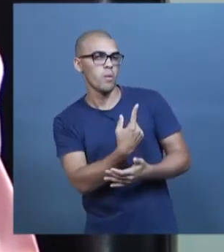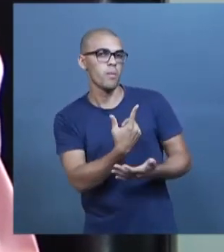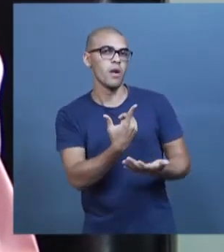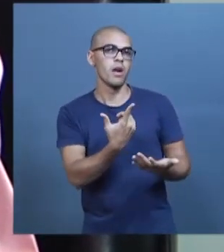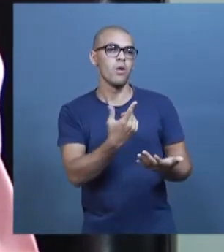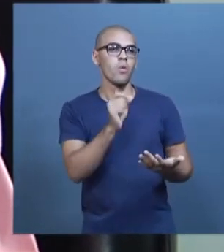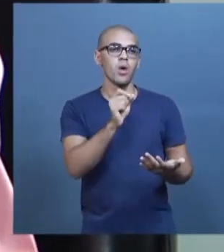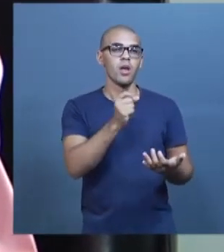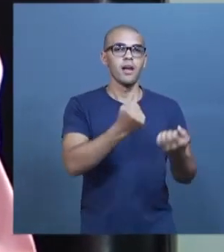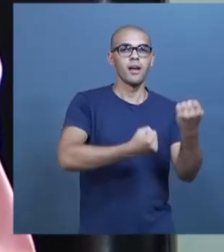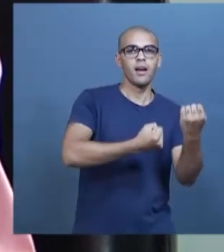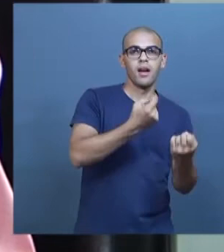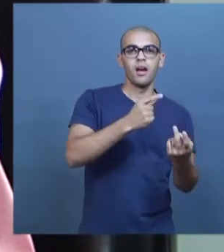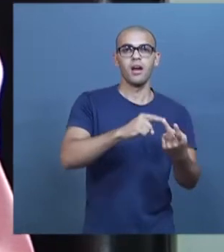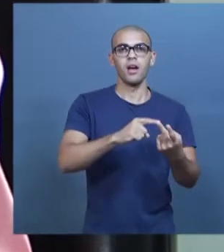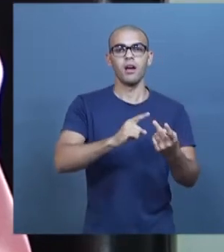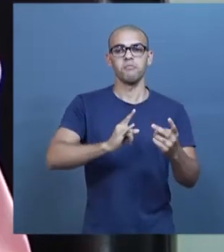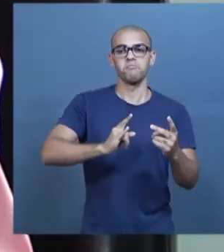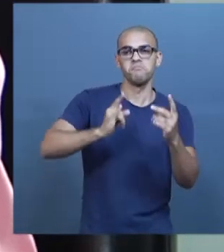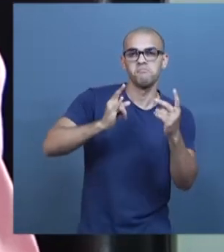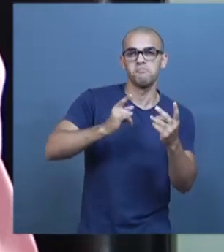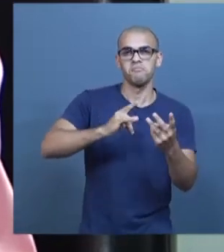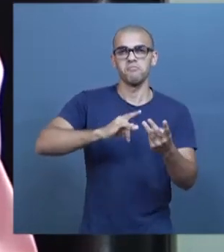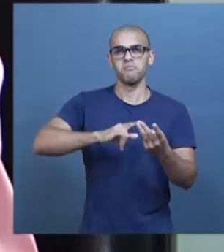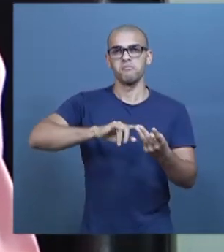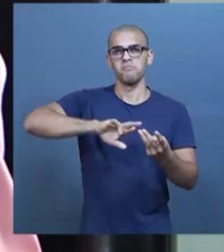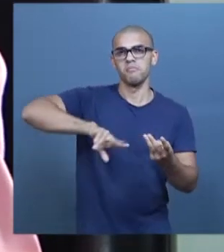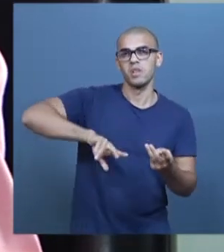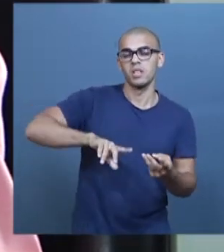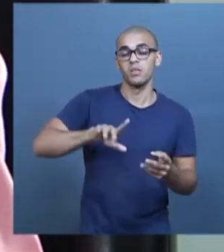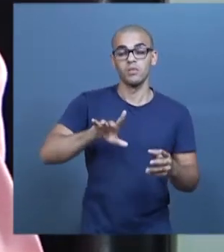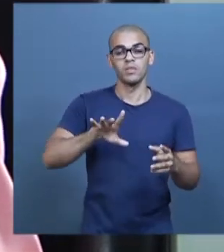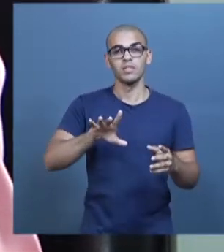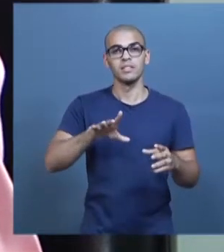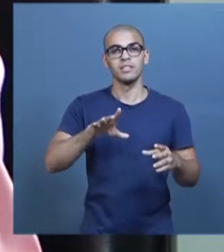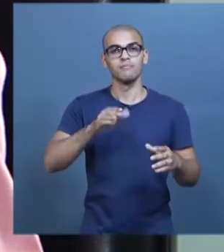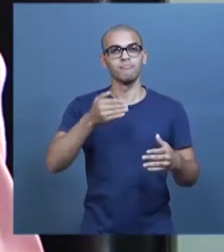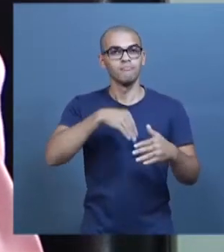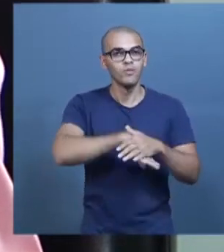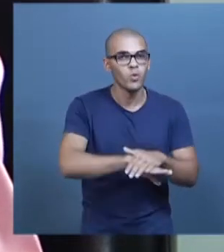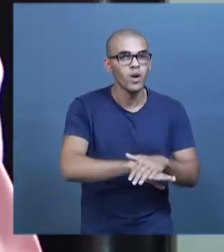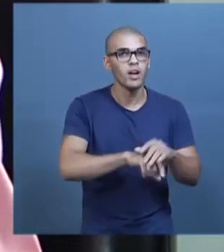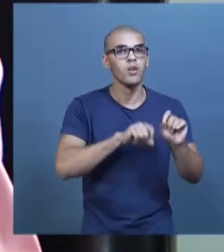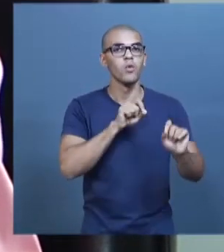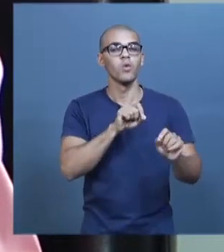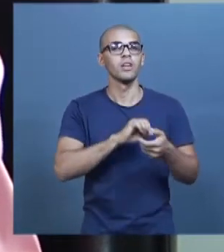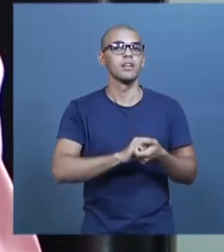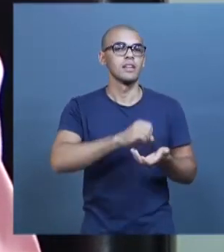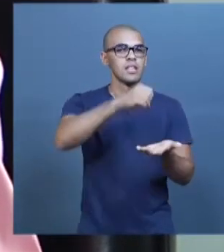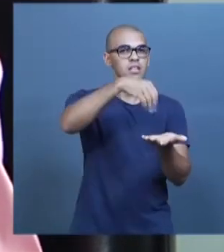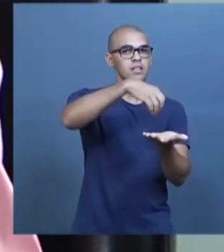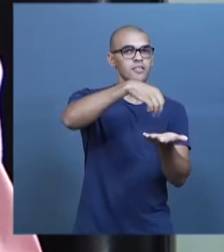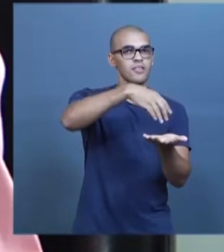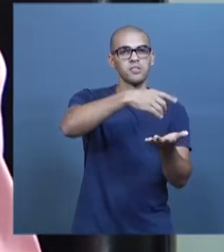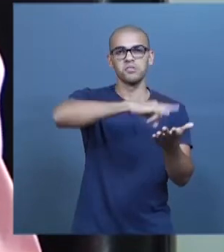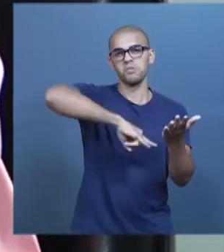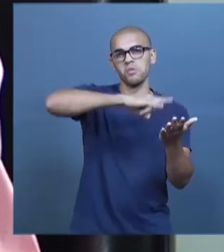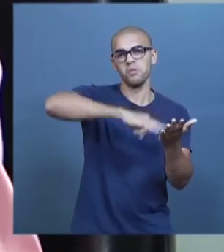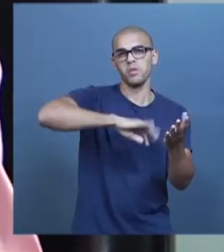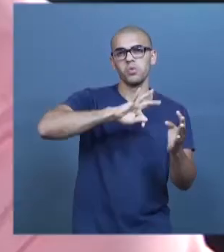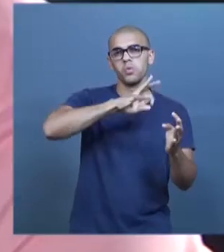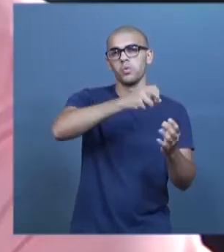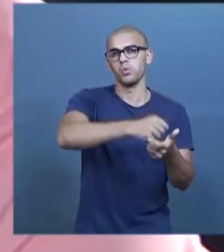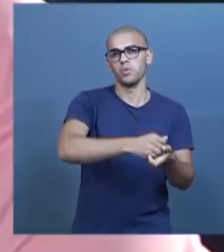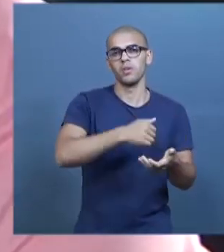desse documento. O cartório te fornece uma xerox, você guarda para levar para o contador no próximo ano. Eu me organizo dessa